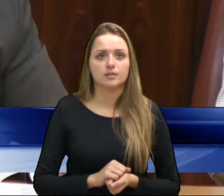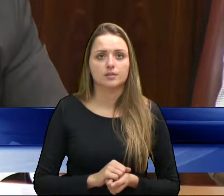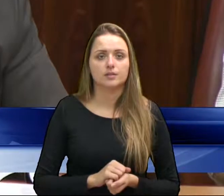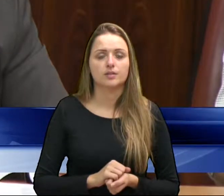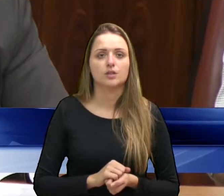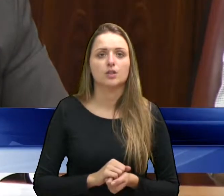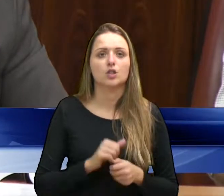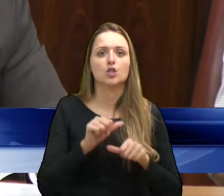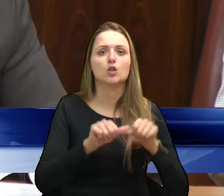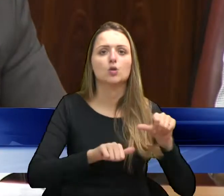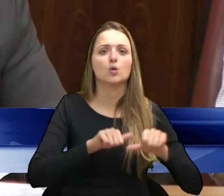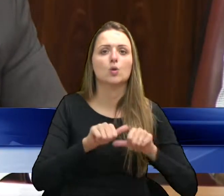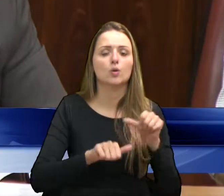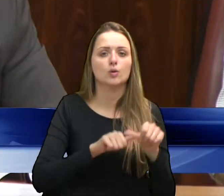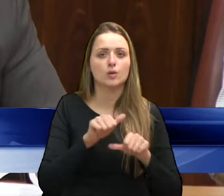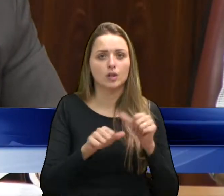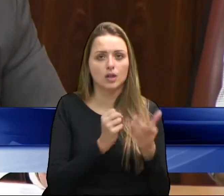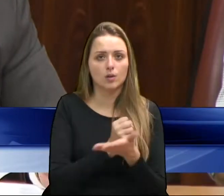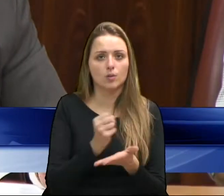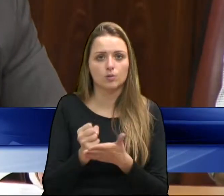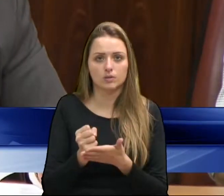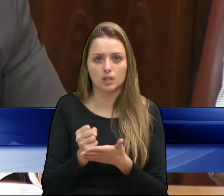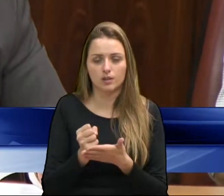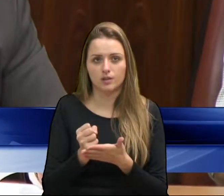Transferência de contratos.